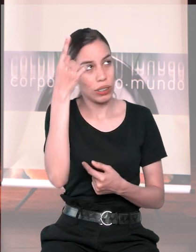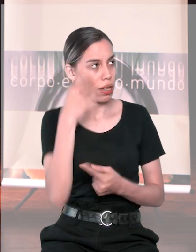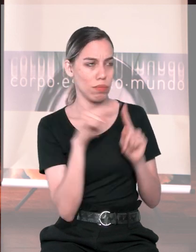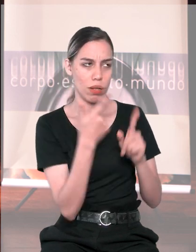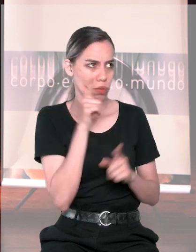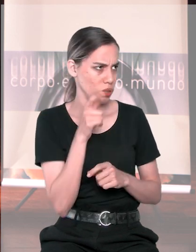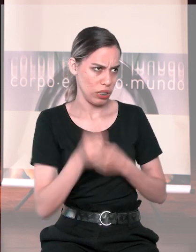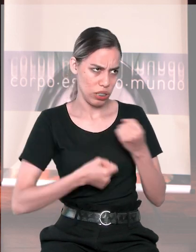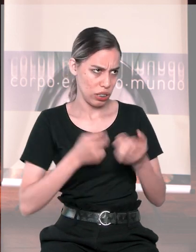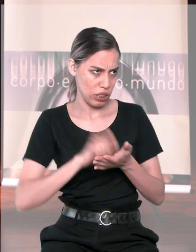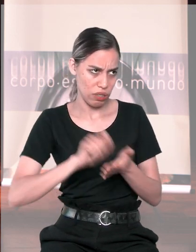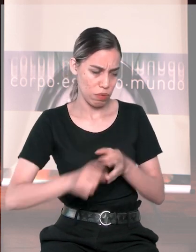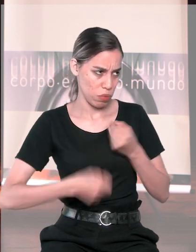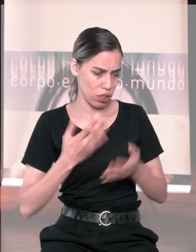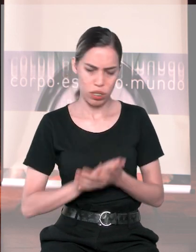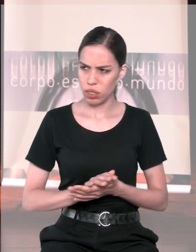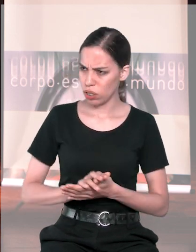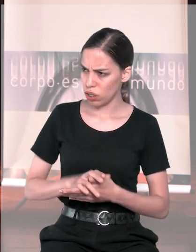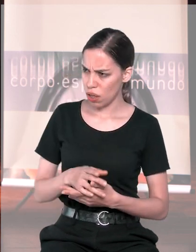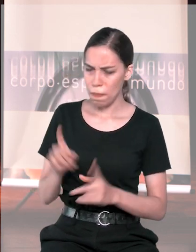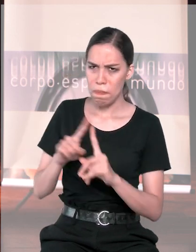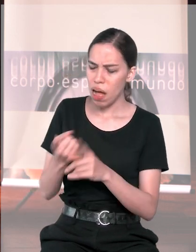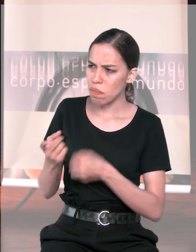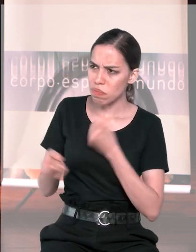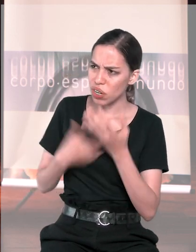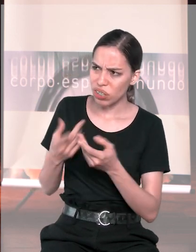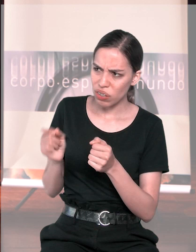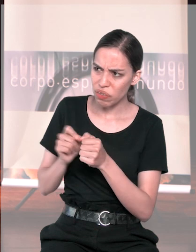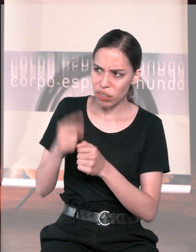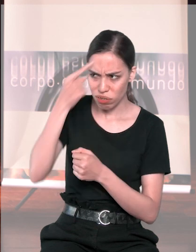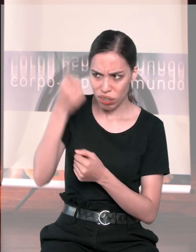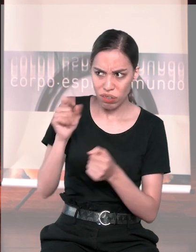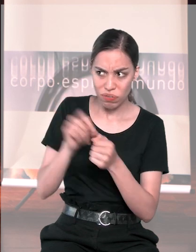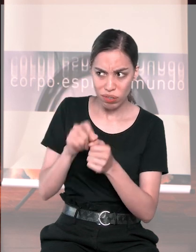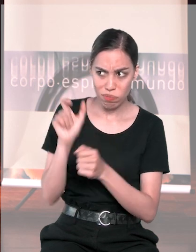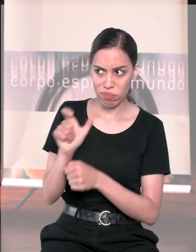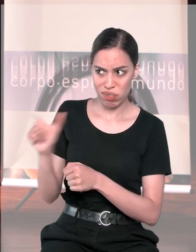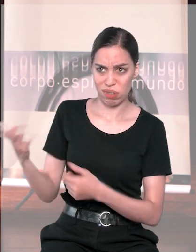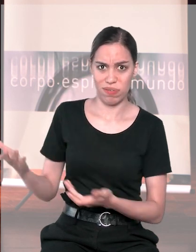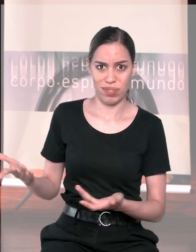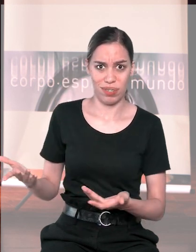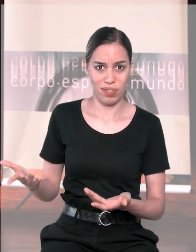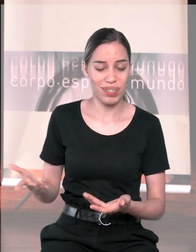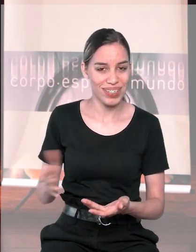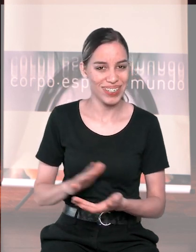consigo escrever poesia. No que o Mallarmé responde é que poesia não se faz com ideias, meu caro Degas, se faz com